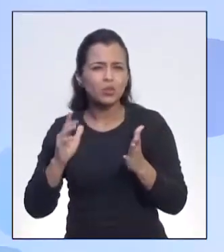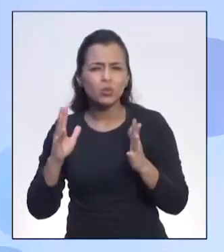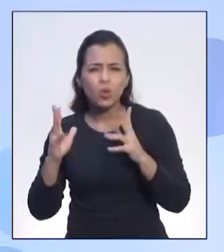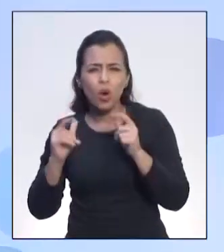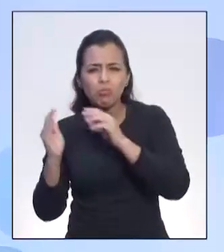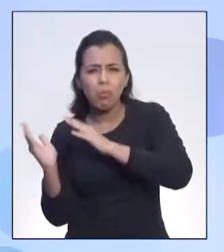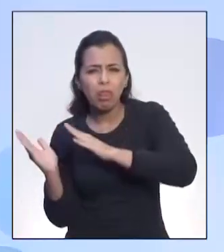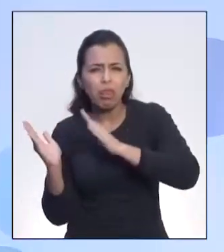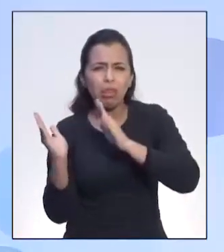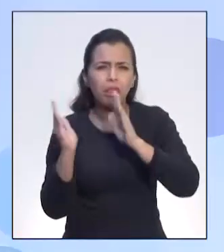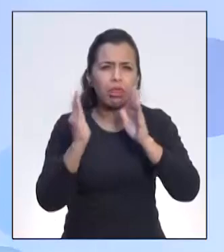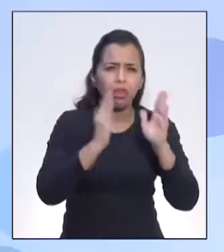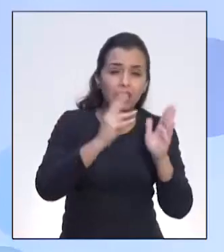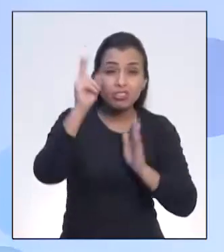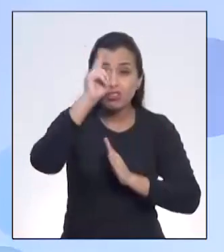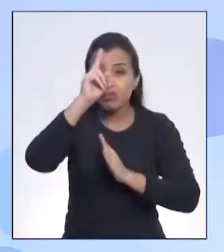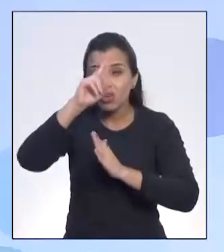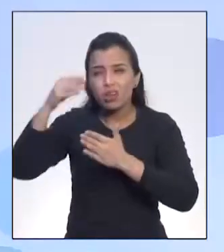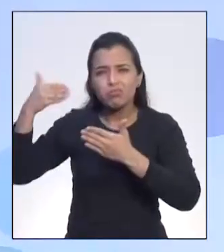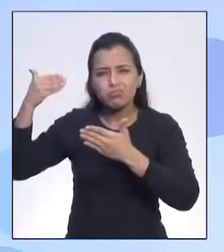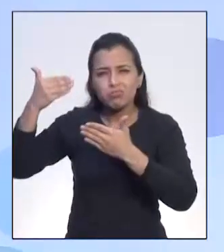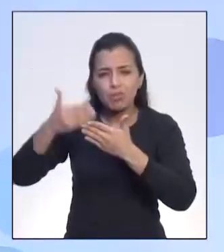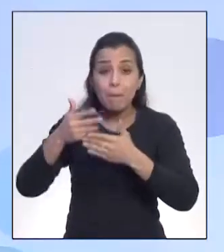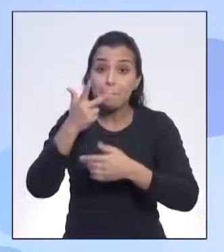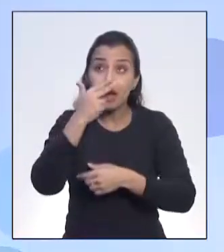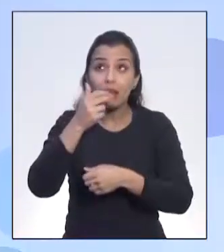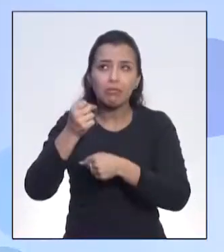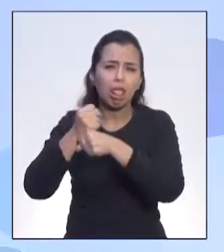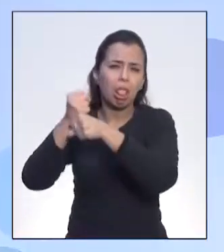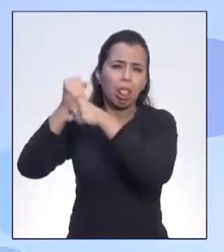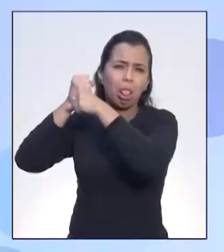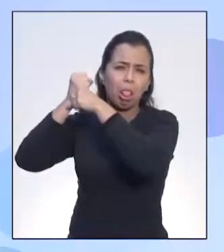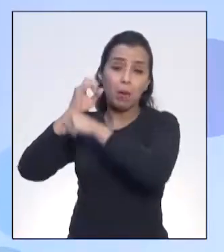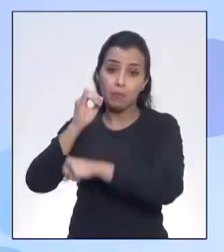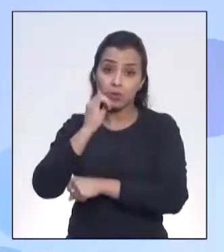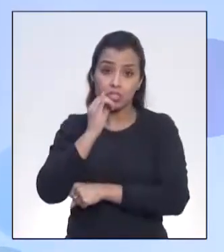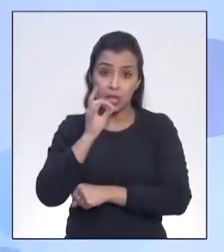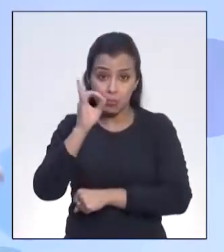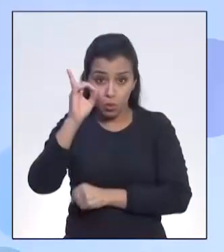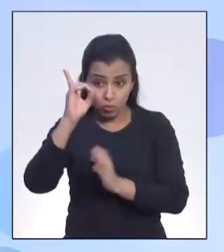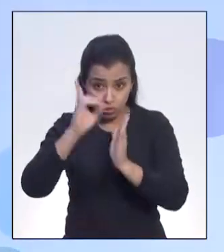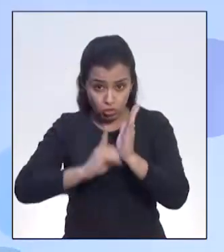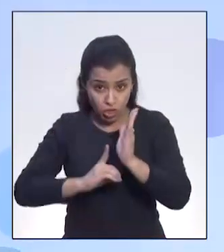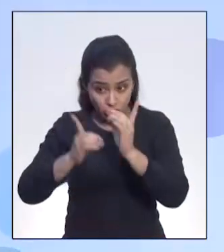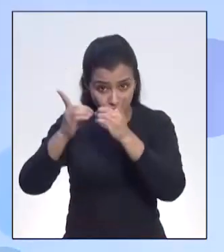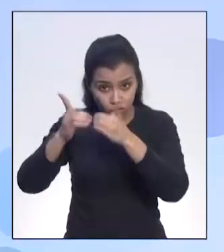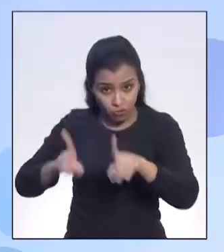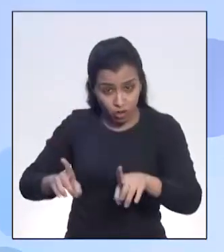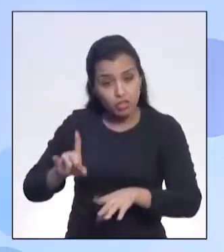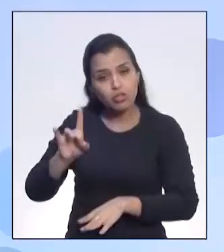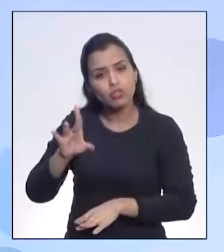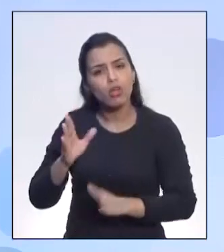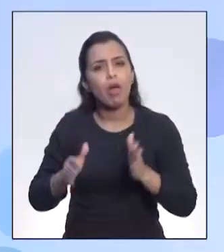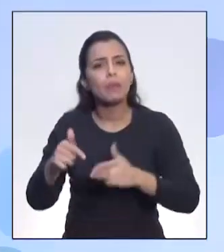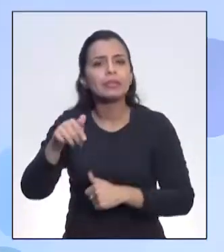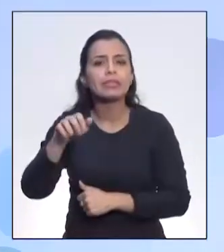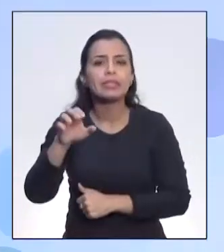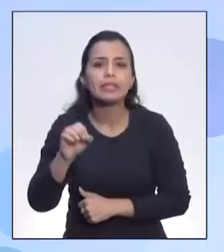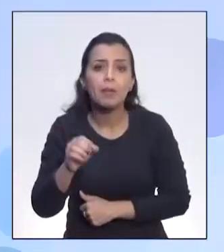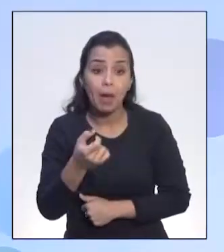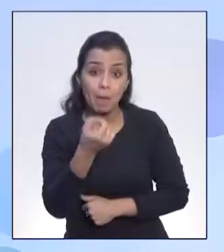que parece muito distante. Por exemplo, o direito ao divórcio só foi conquistado na década de 70, a